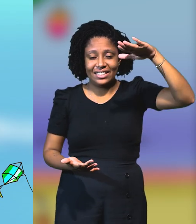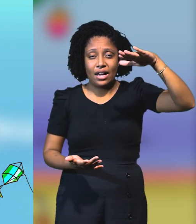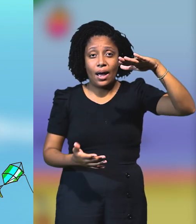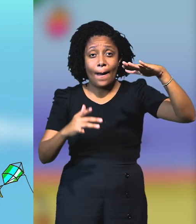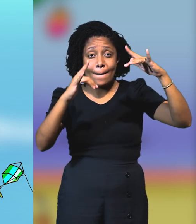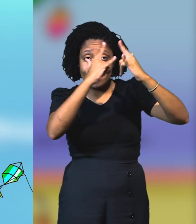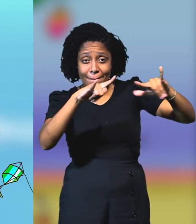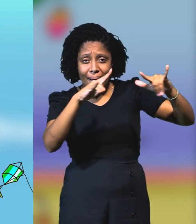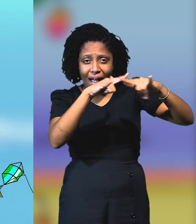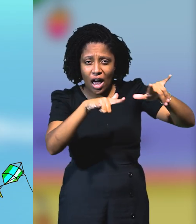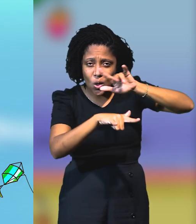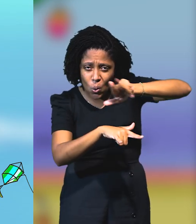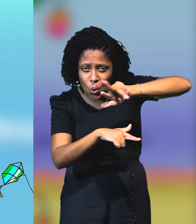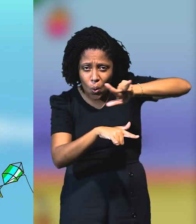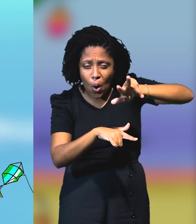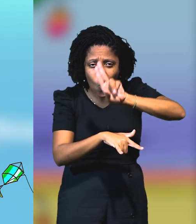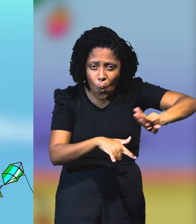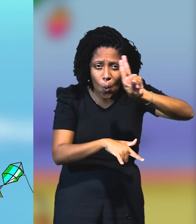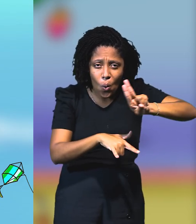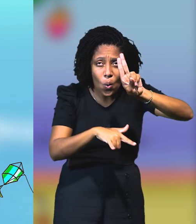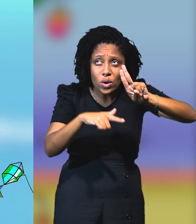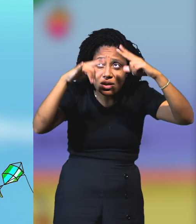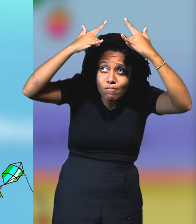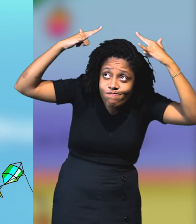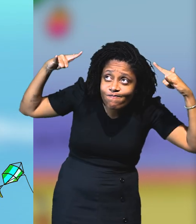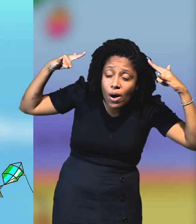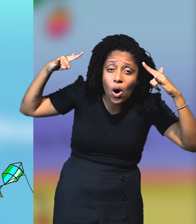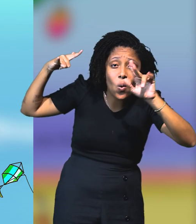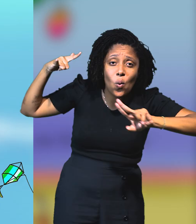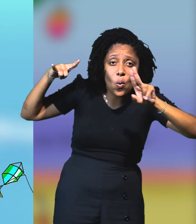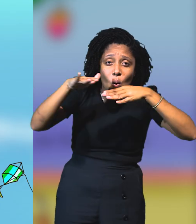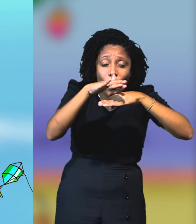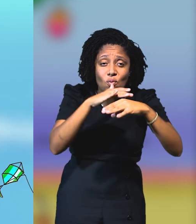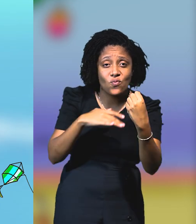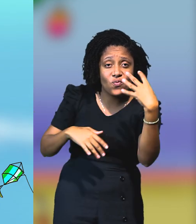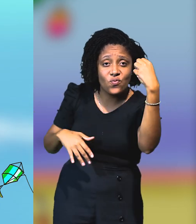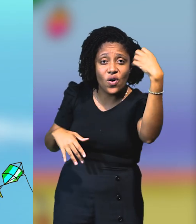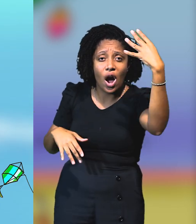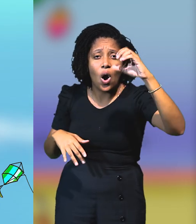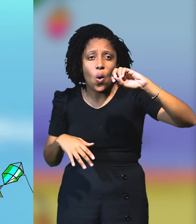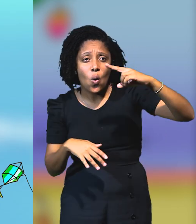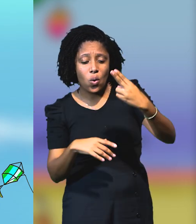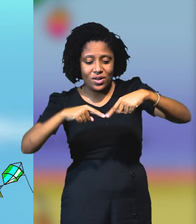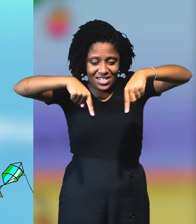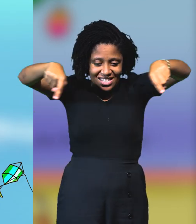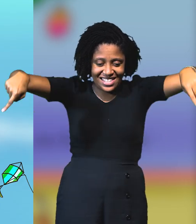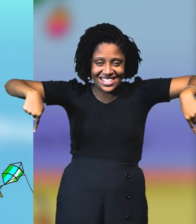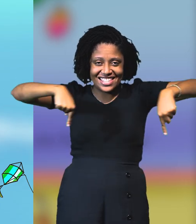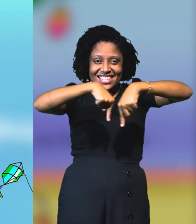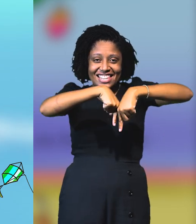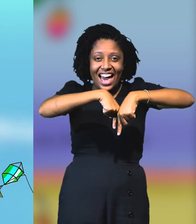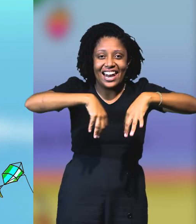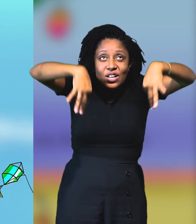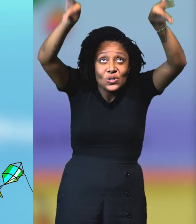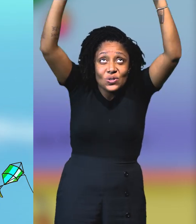Barraquinha, não é aquela que usam para acampar ou aquela que você monta no meio da sala com lençóis